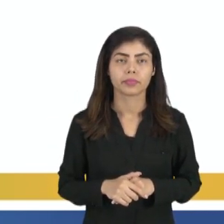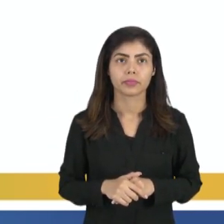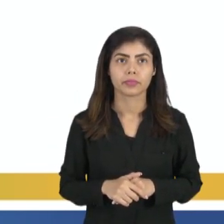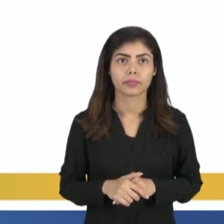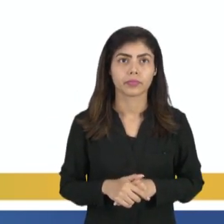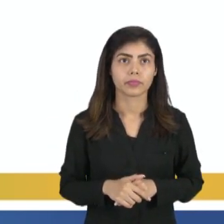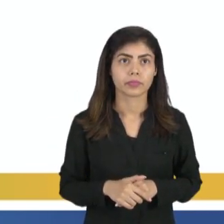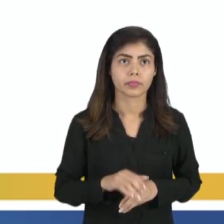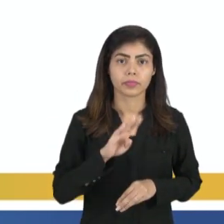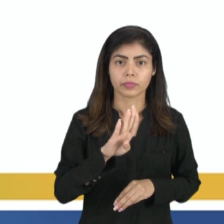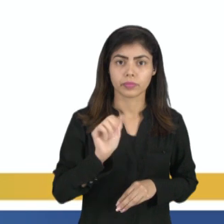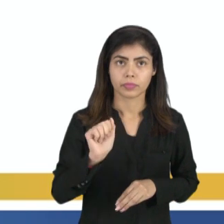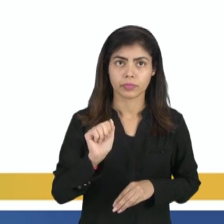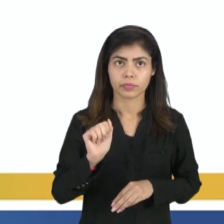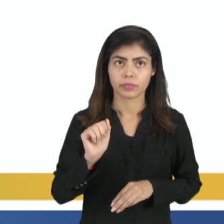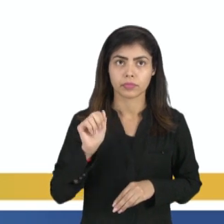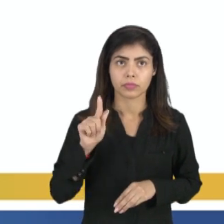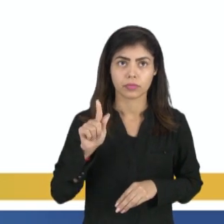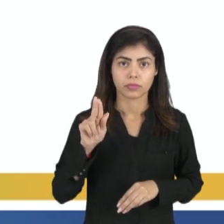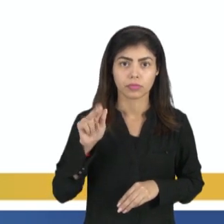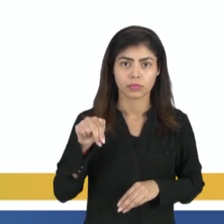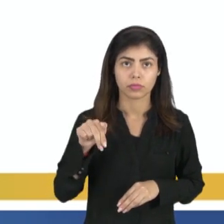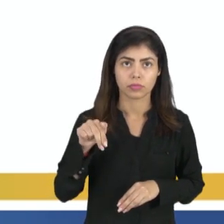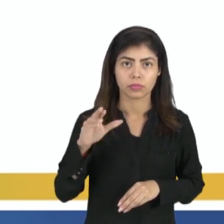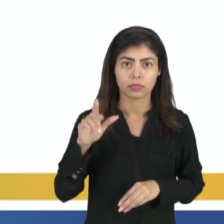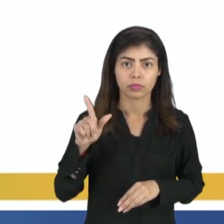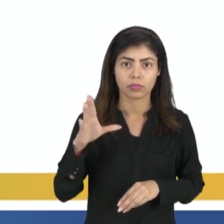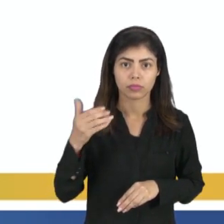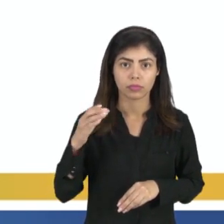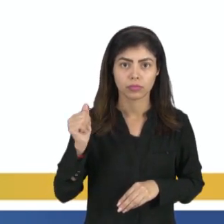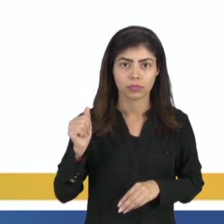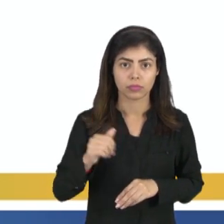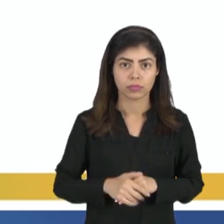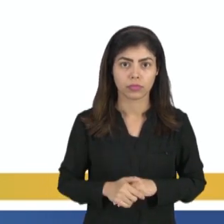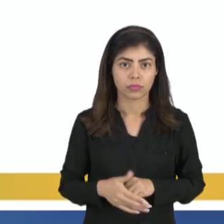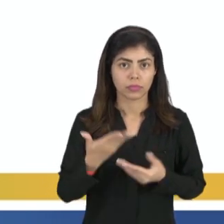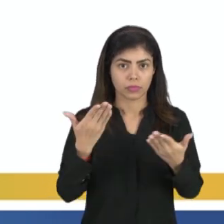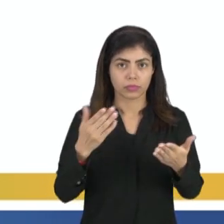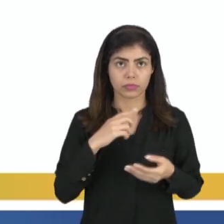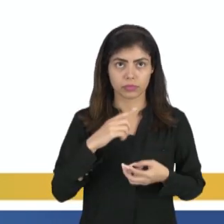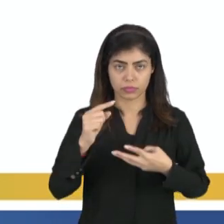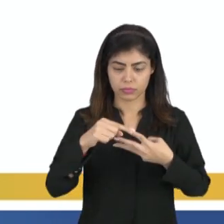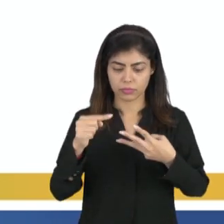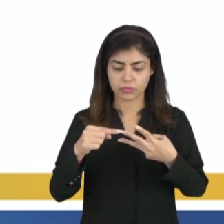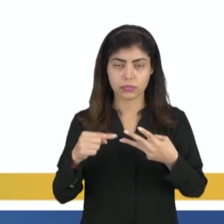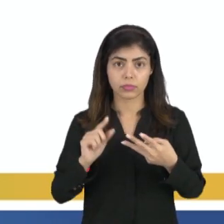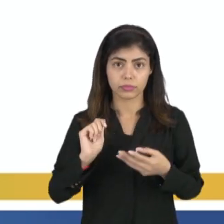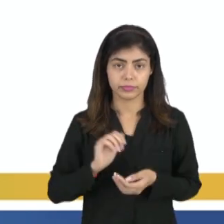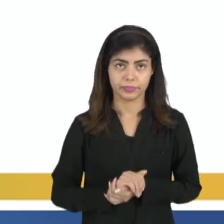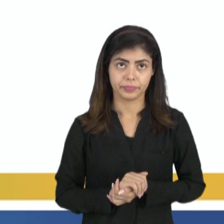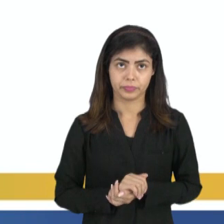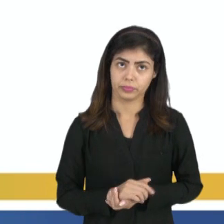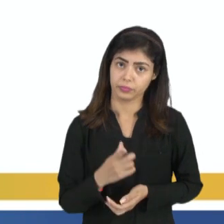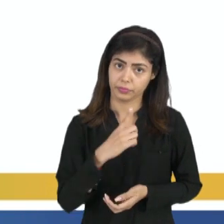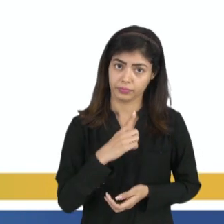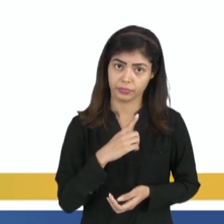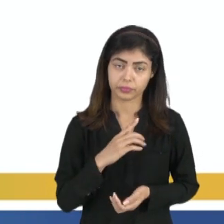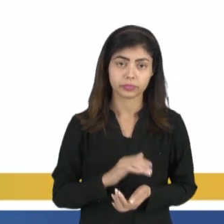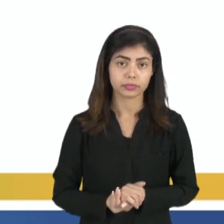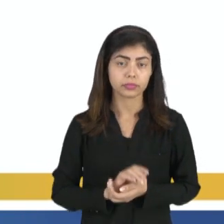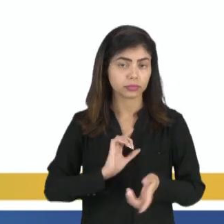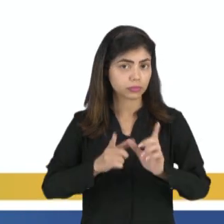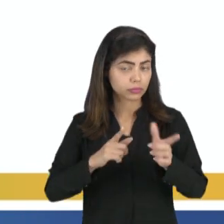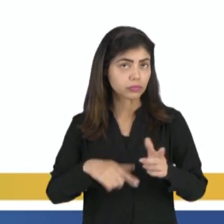sílabas como fica bagunça nós temos aí três sílabas e tem uma